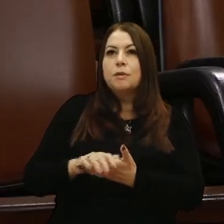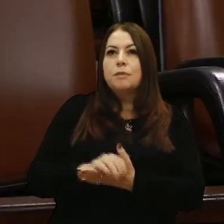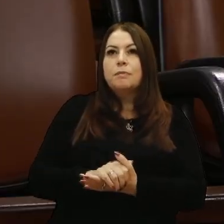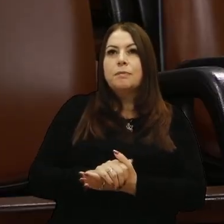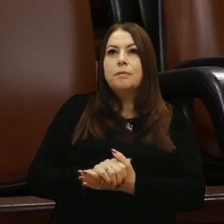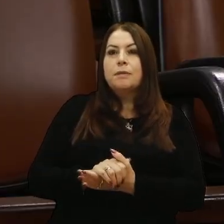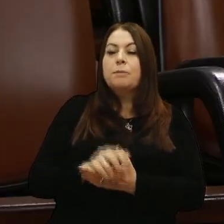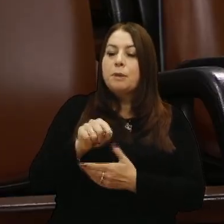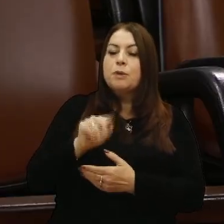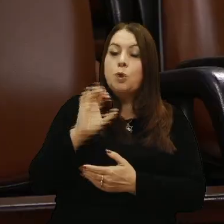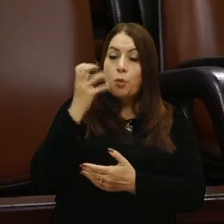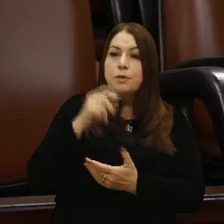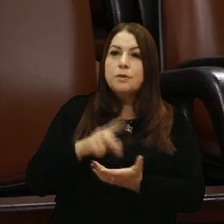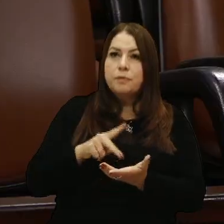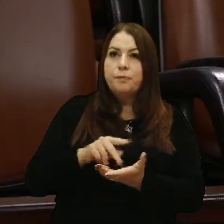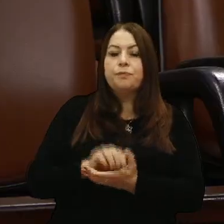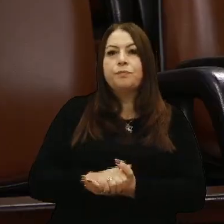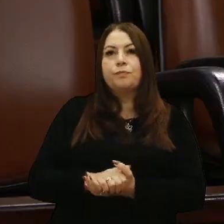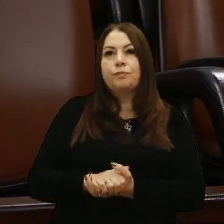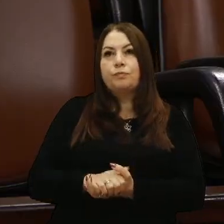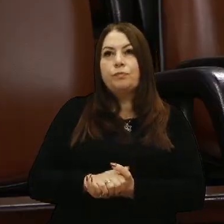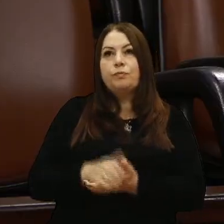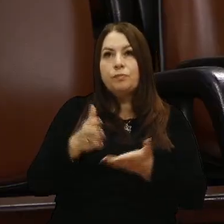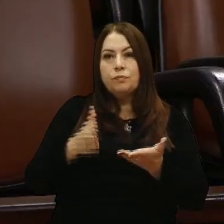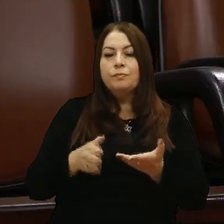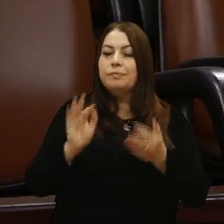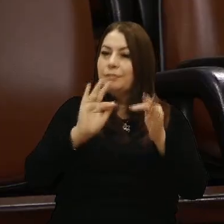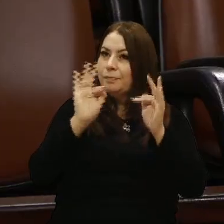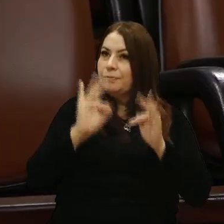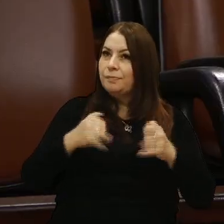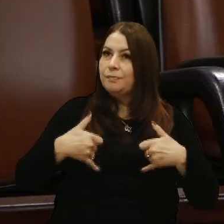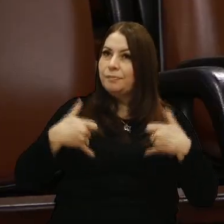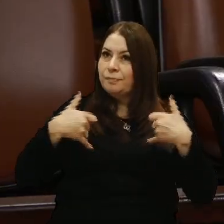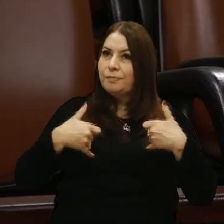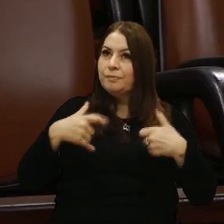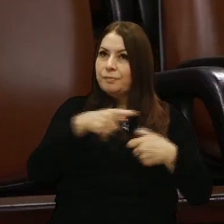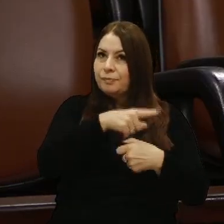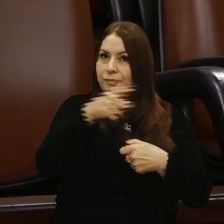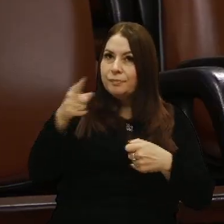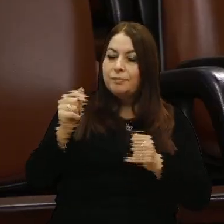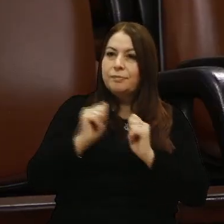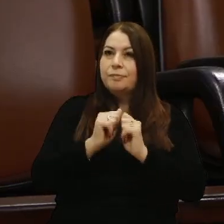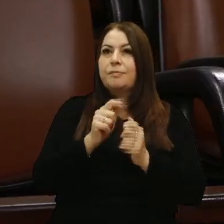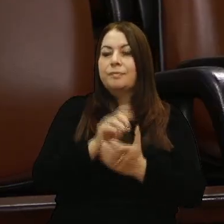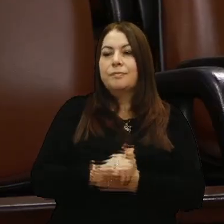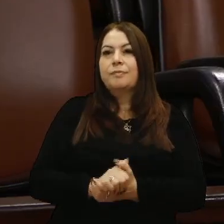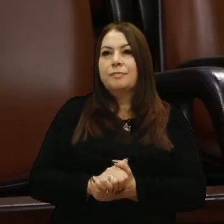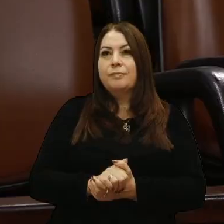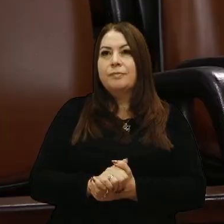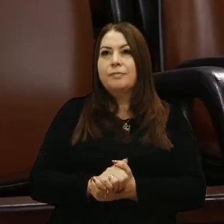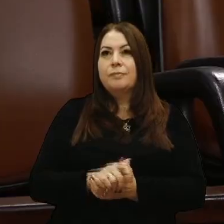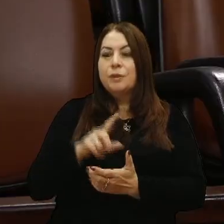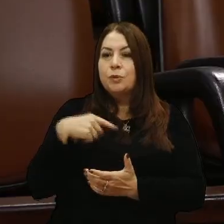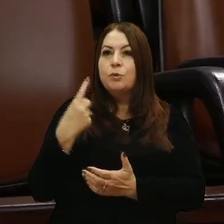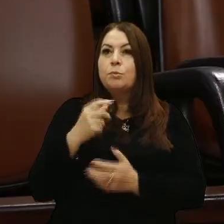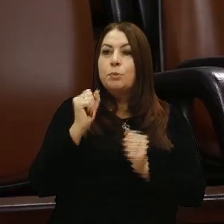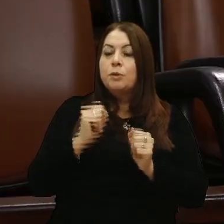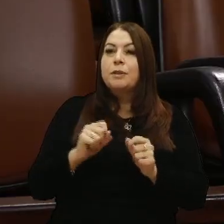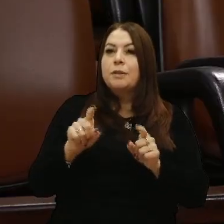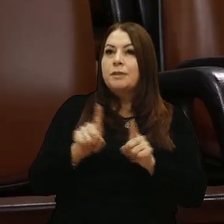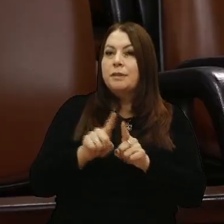assinaturas para que isso acontecesse. Então, hoje, eu fico muito orgulhosa de ter vocês todos aqui e a gente